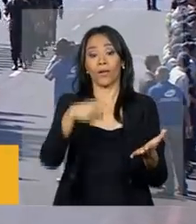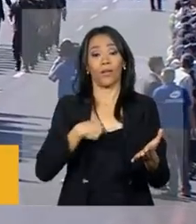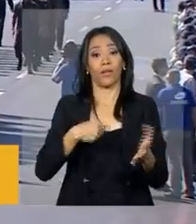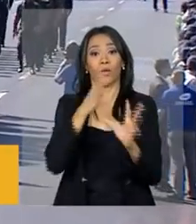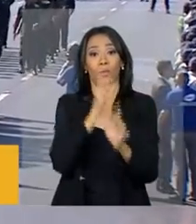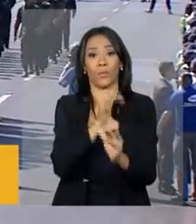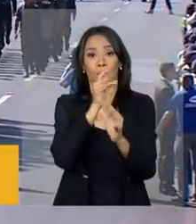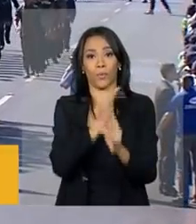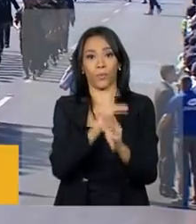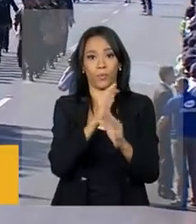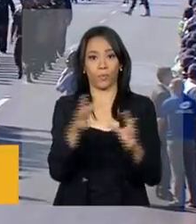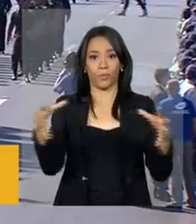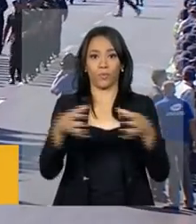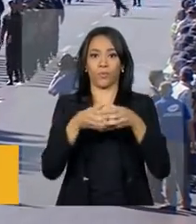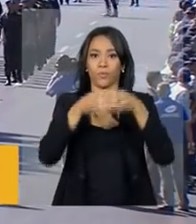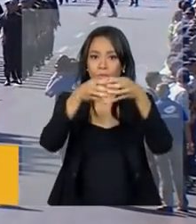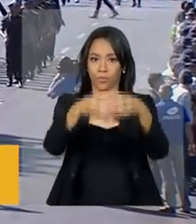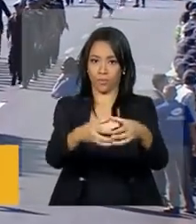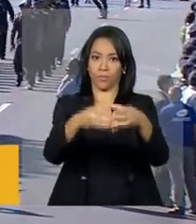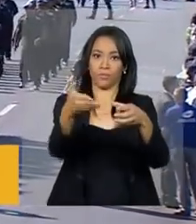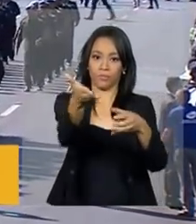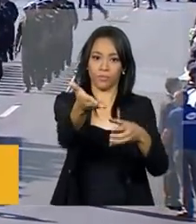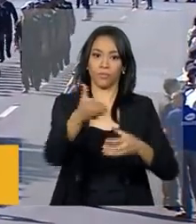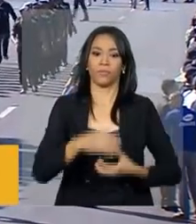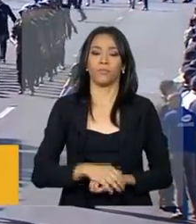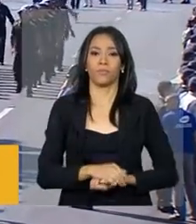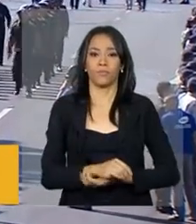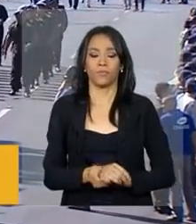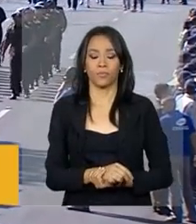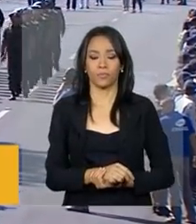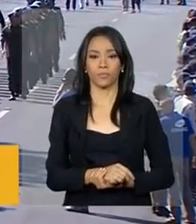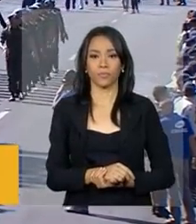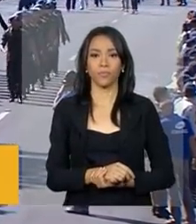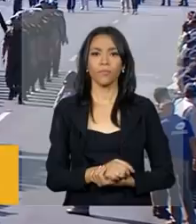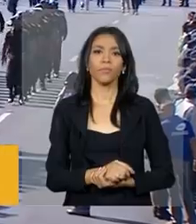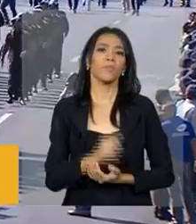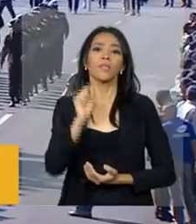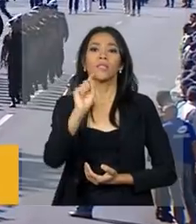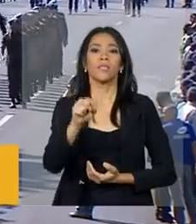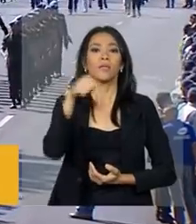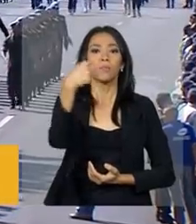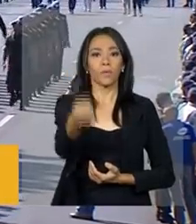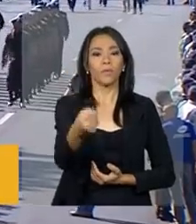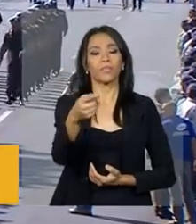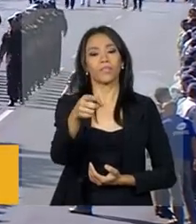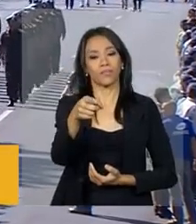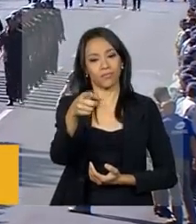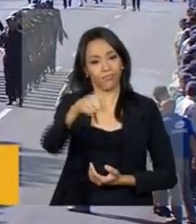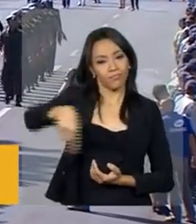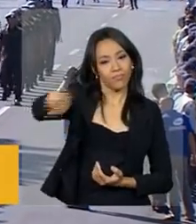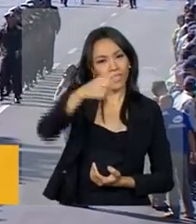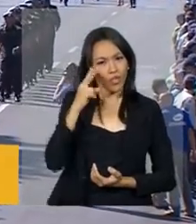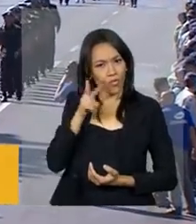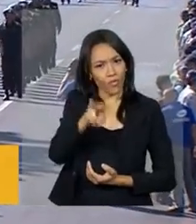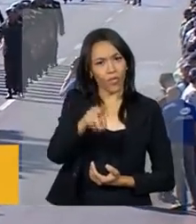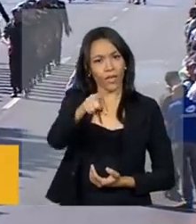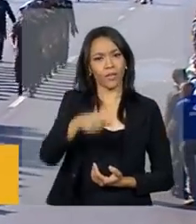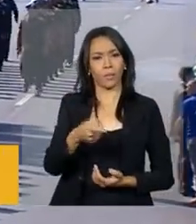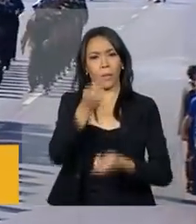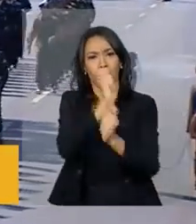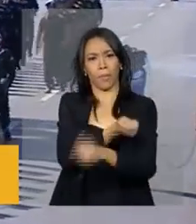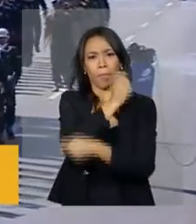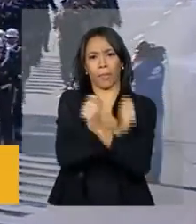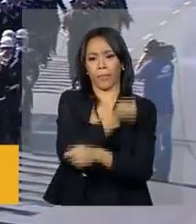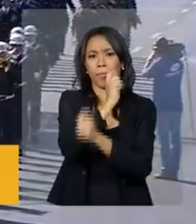do Expedicionário, né? Com certeza, com certeza. E logo em seguida aos pracinhas está ali a banda da